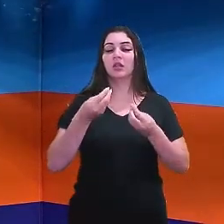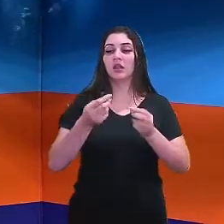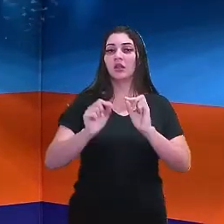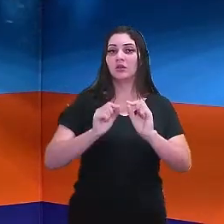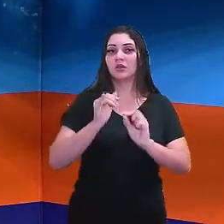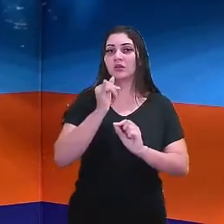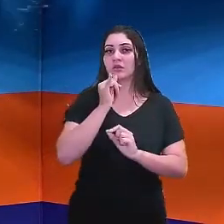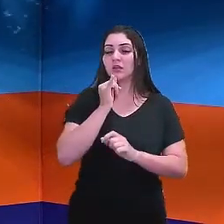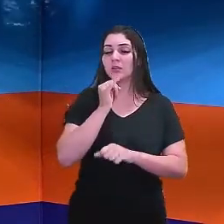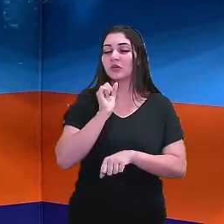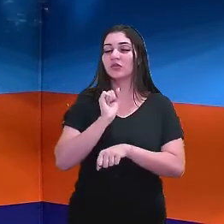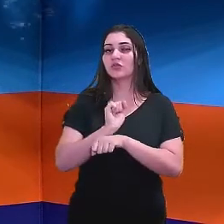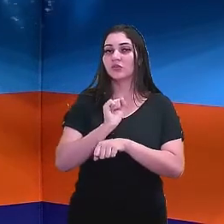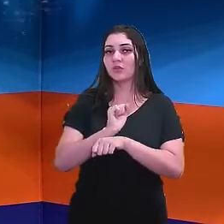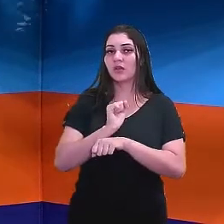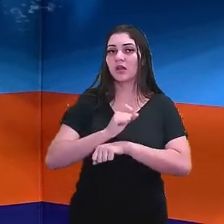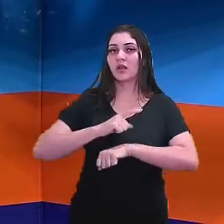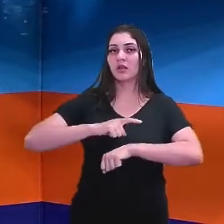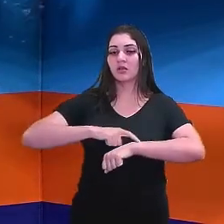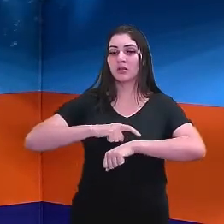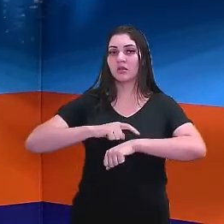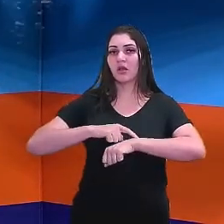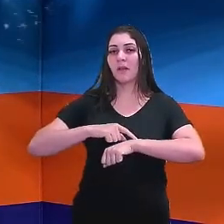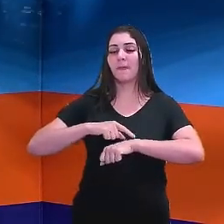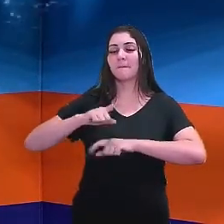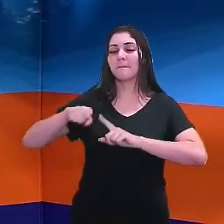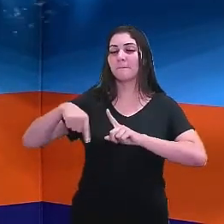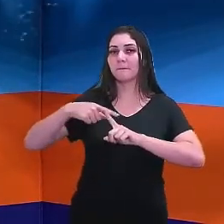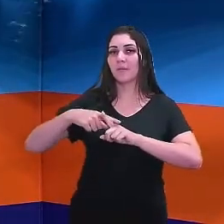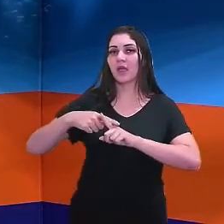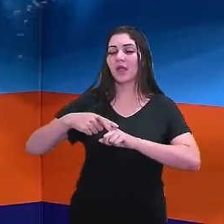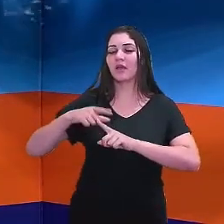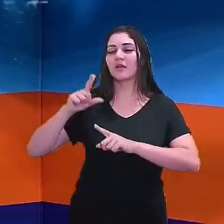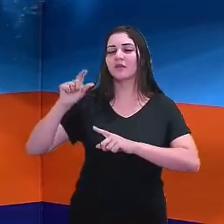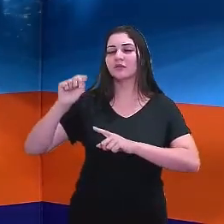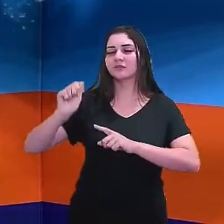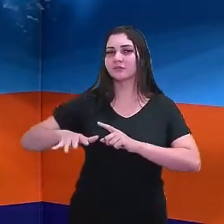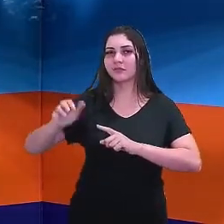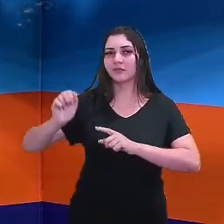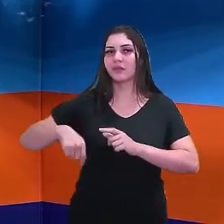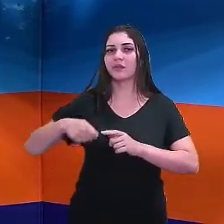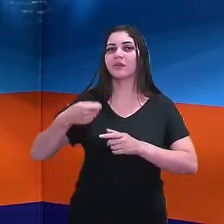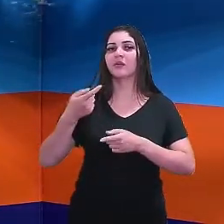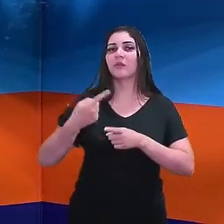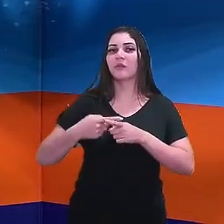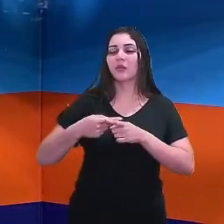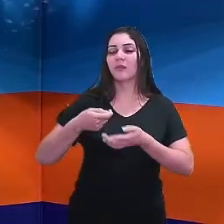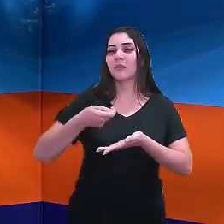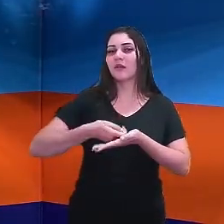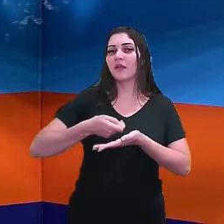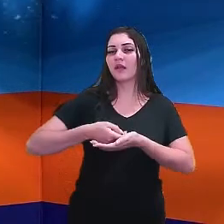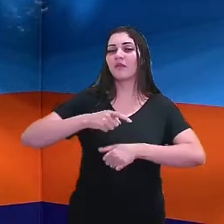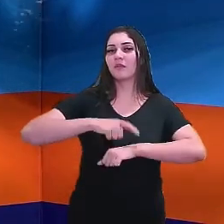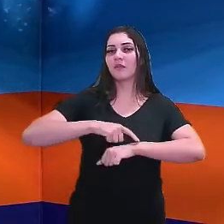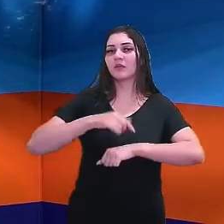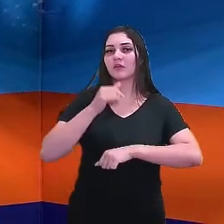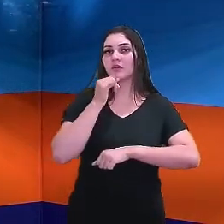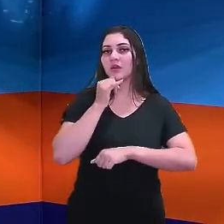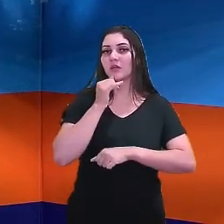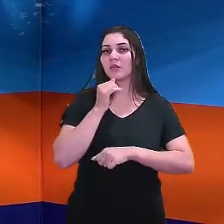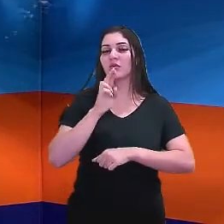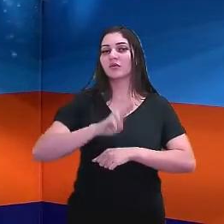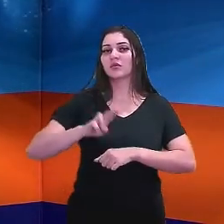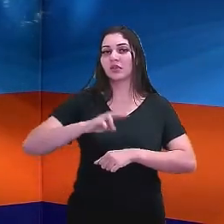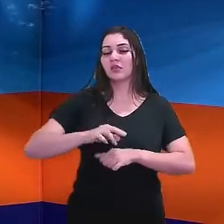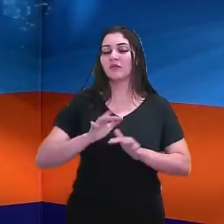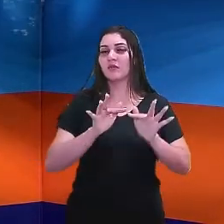esperar certo horário para ser mais barato, que a gente pagava por hora. Então, para a gente não pagar por hora, a gente usava finais de semana